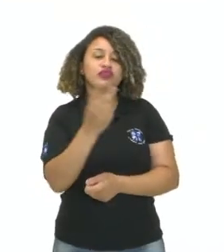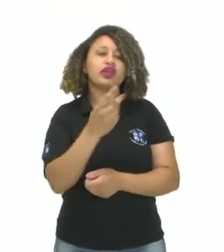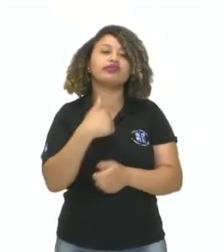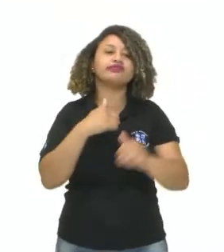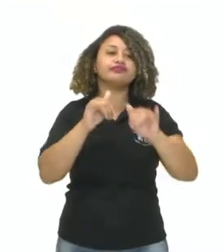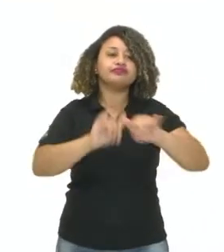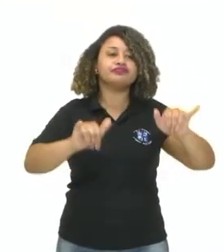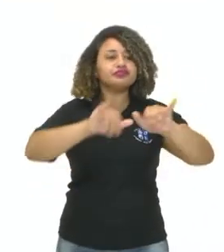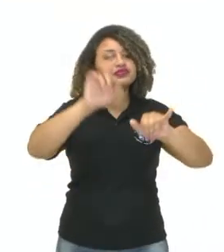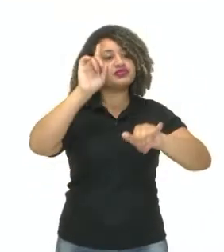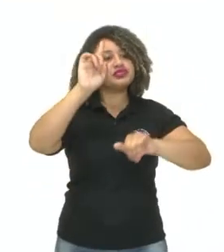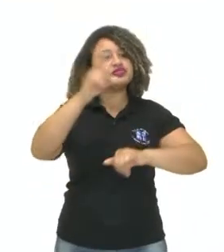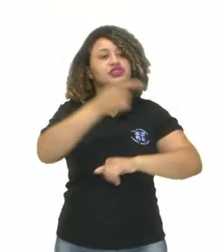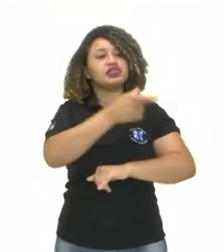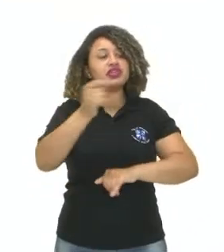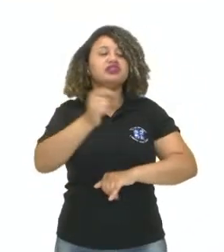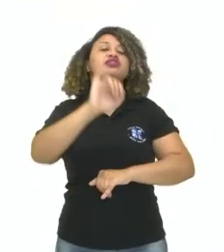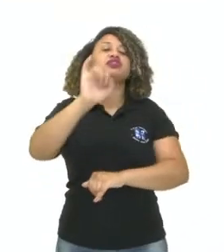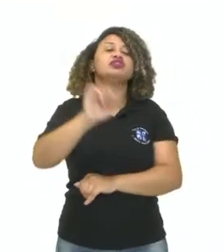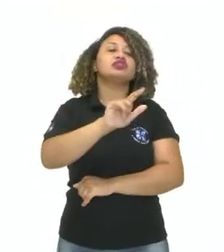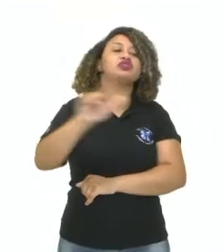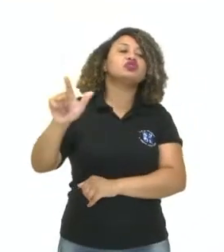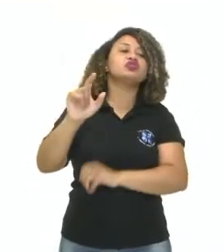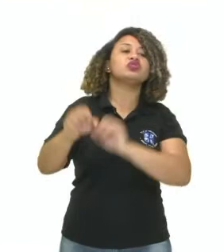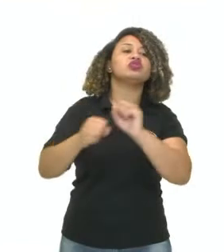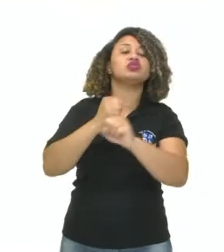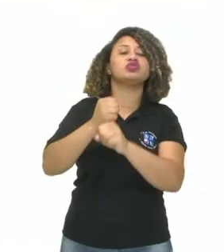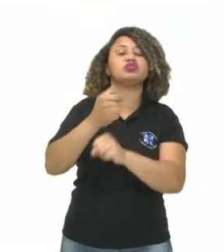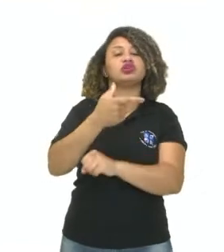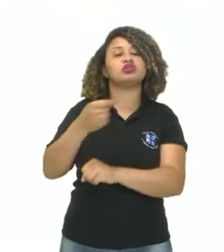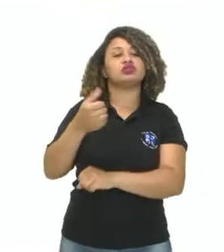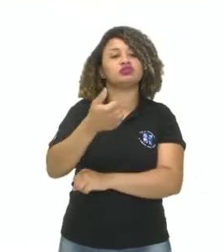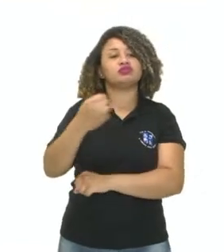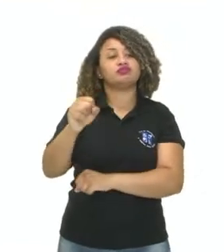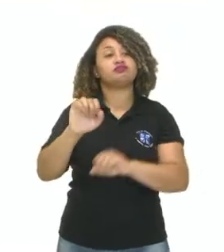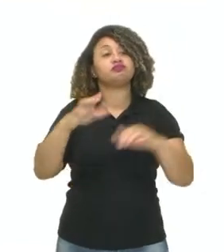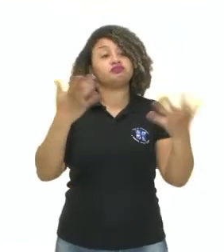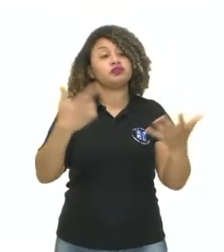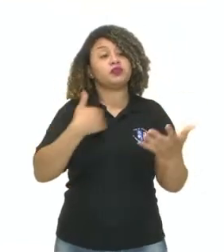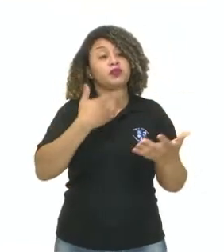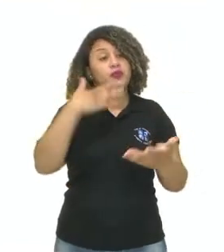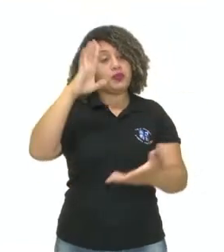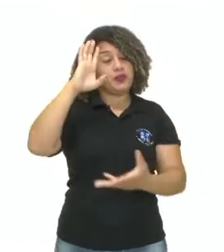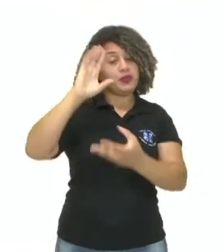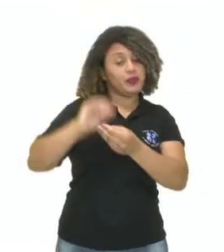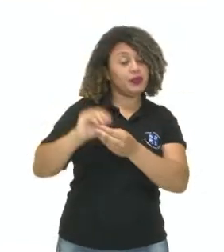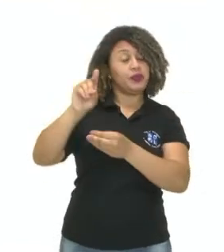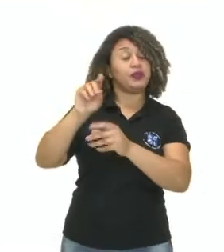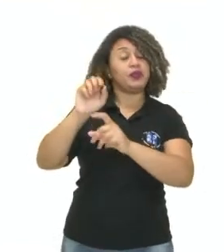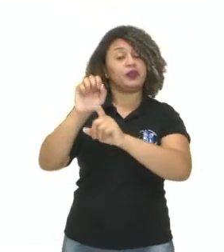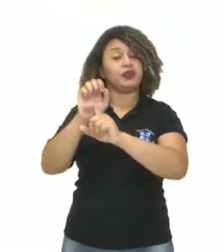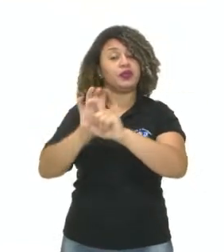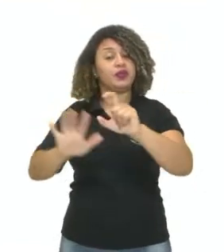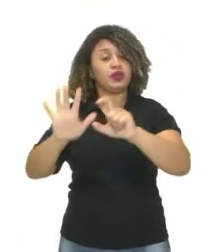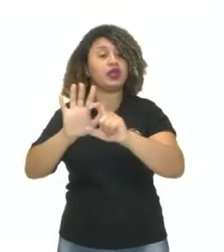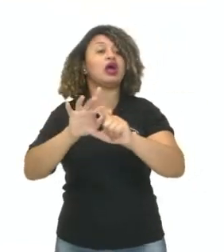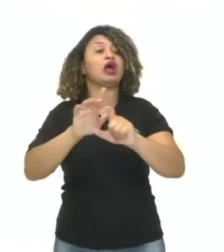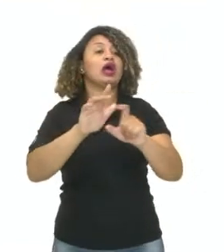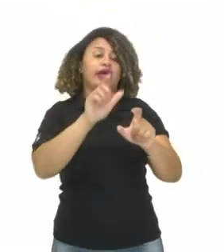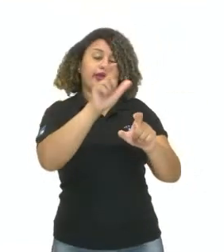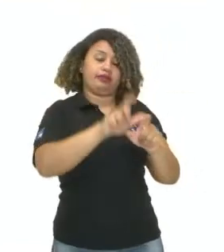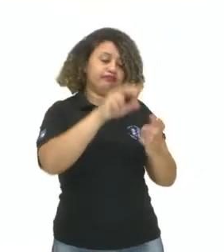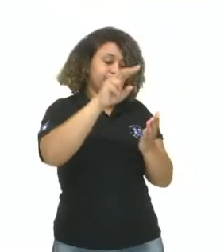no dia 20 de julho de 2018. Para a melhor compreensão de uma charge, o leitor precisa saber